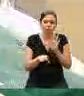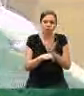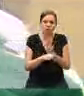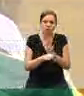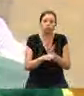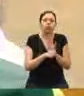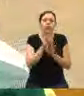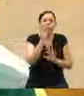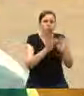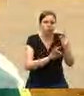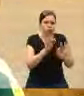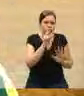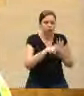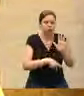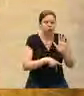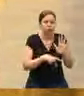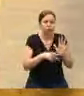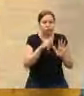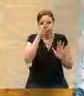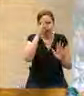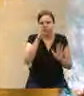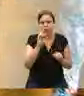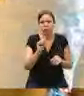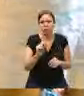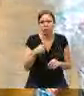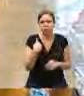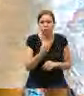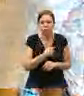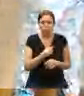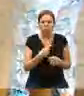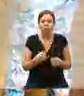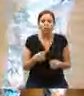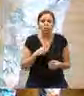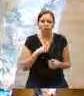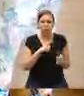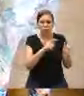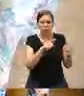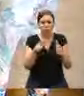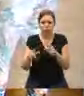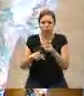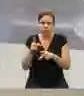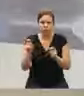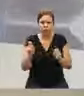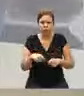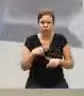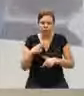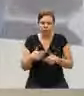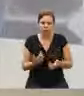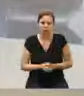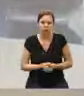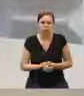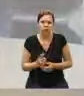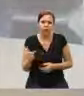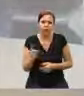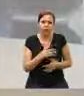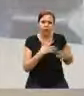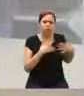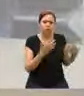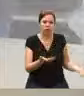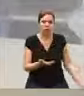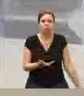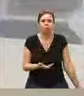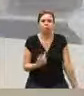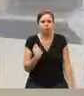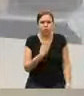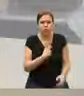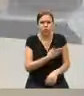manutenção dos projetos, mas principalmente a gente abrir pontos para as pessoas poderem trabalhar, para vir se doar, né? Então